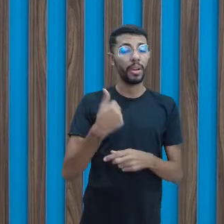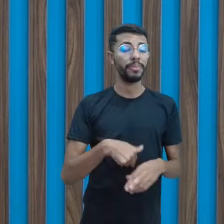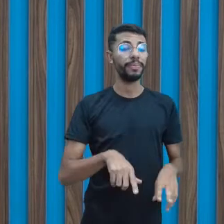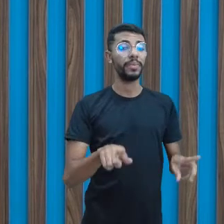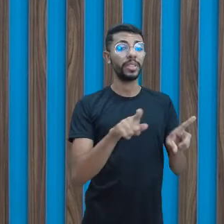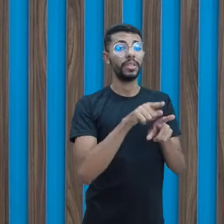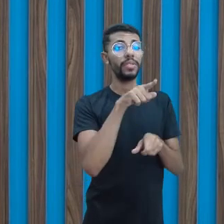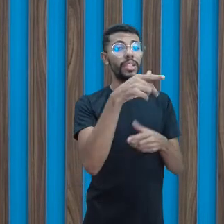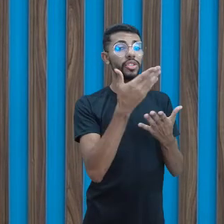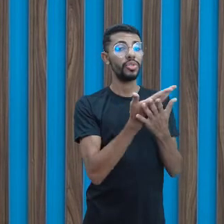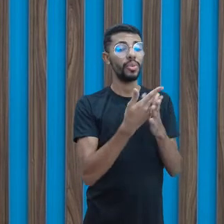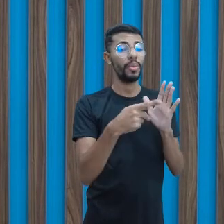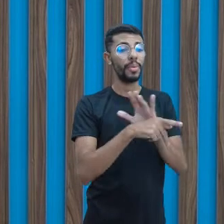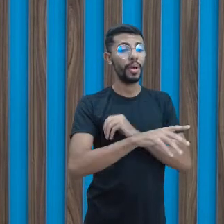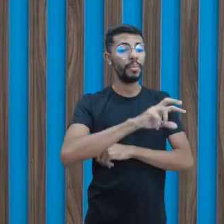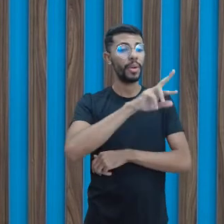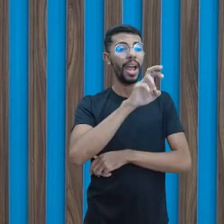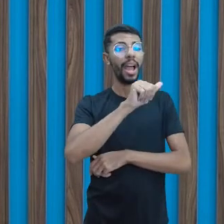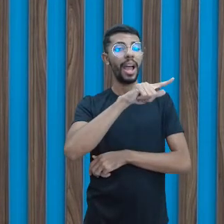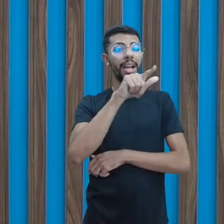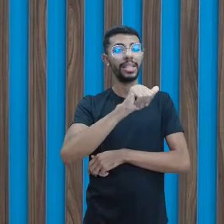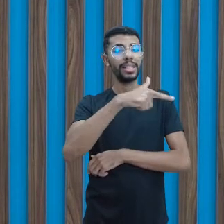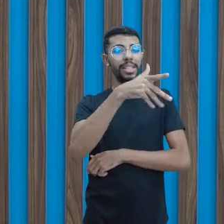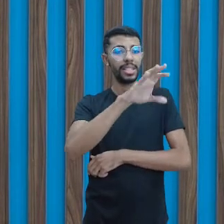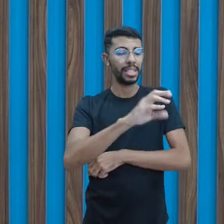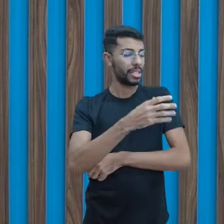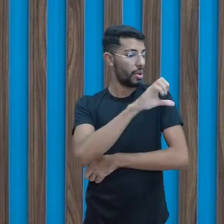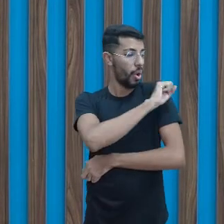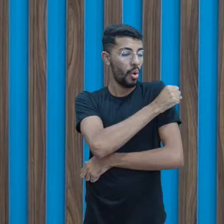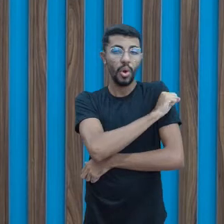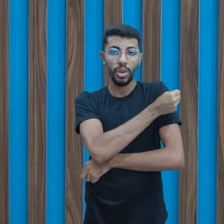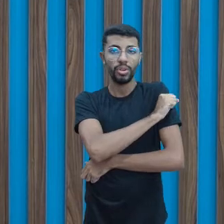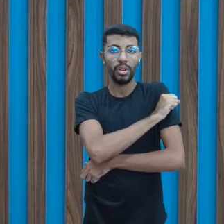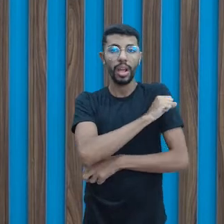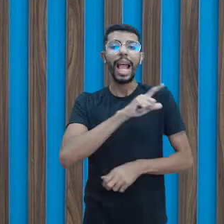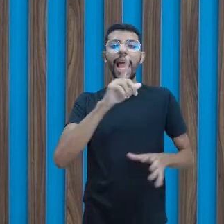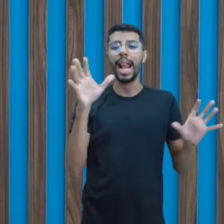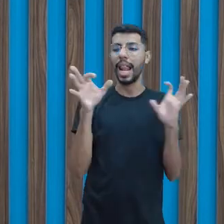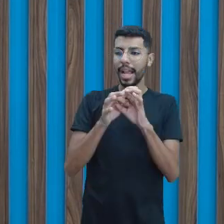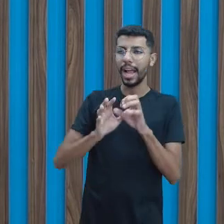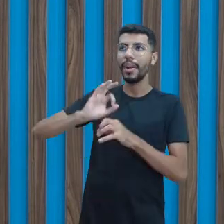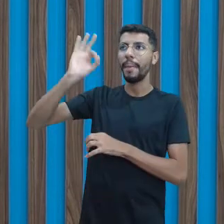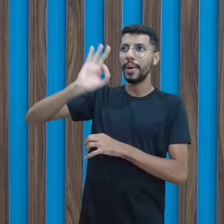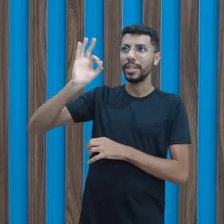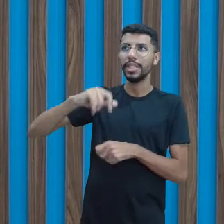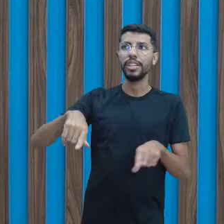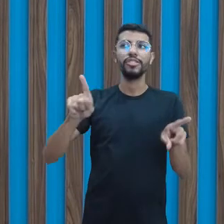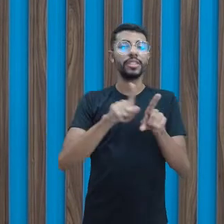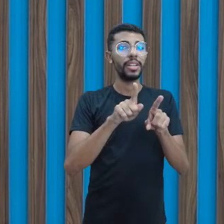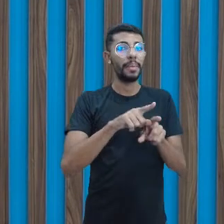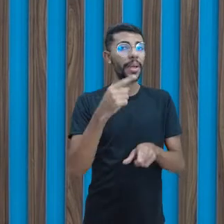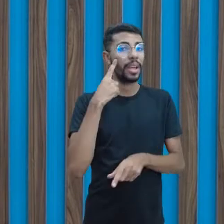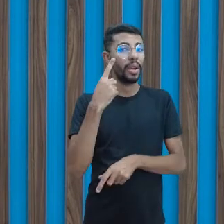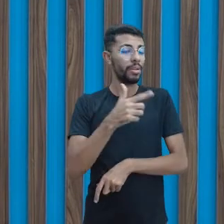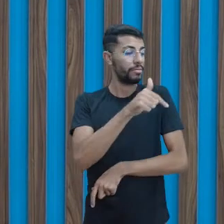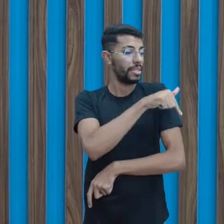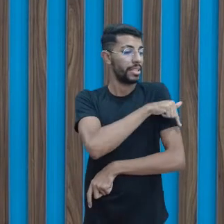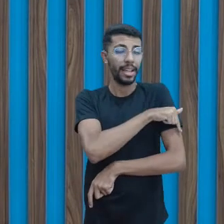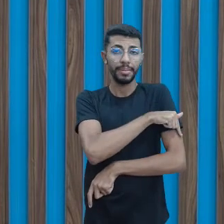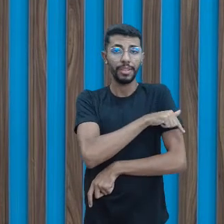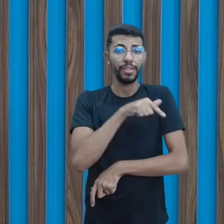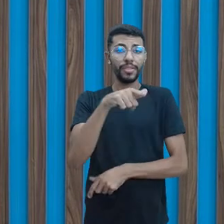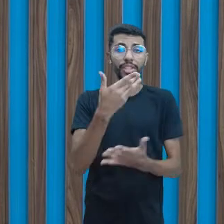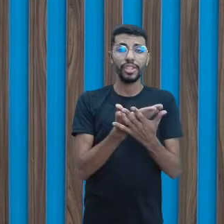no oitavo ano está dentro de porcentagem, aquilo que você estudou de números decimais no sétimo ano também está dentro